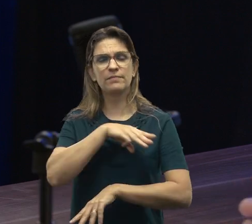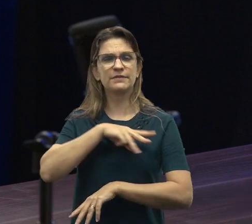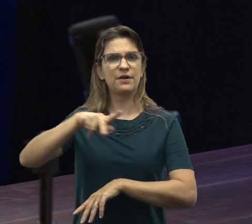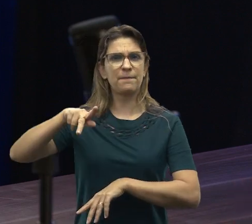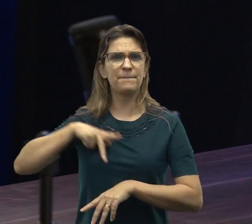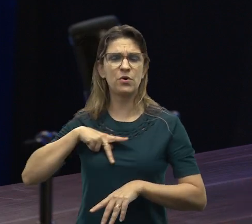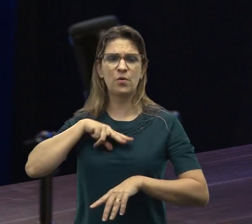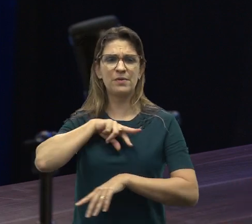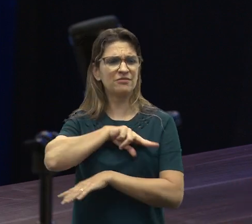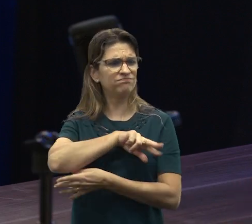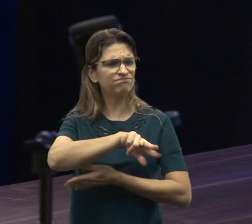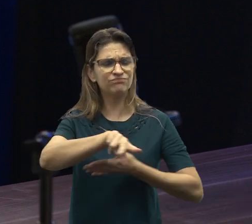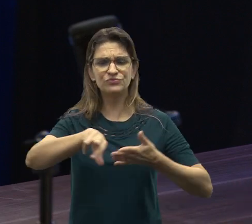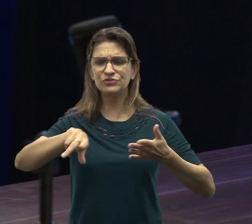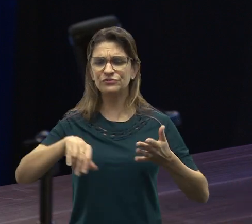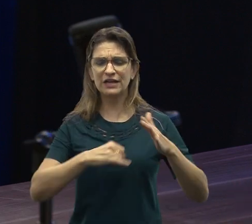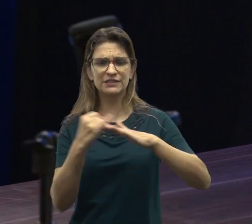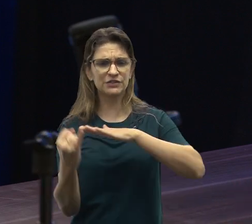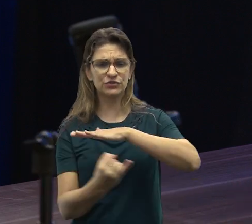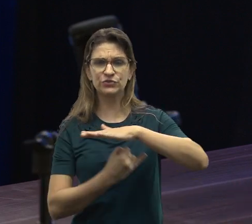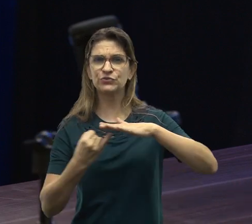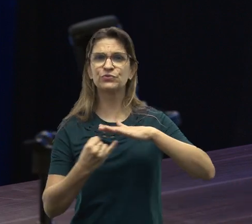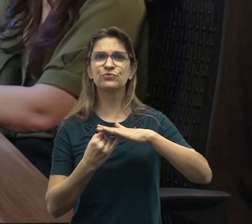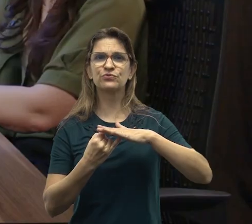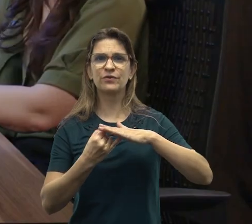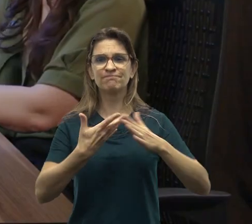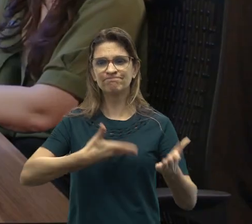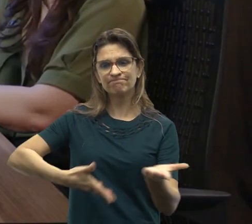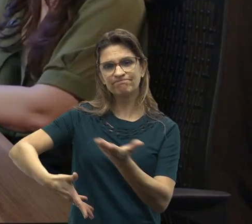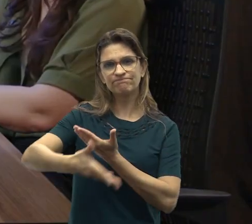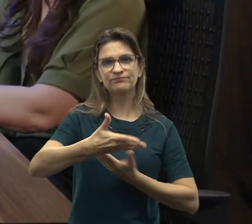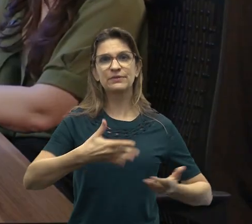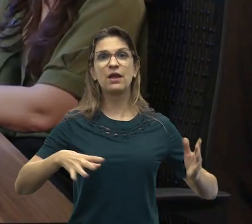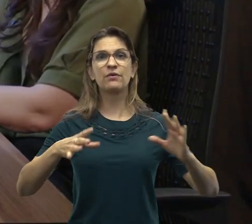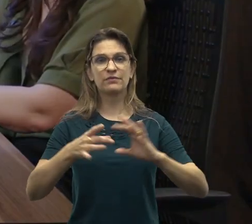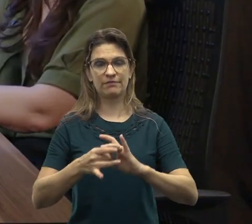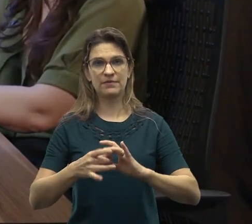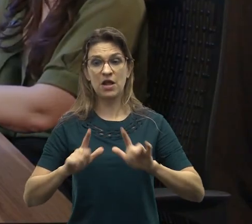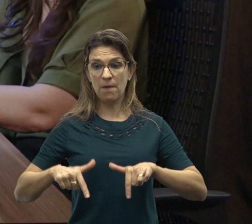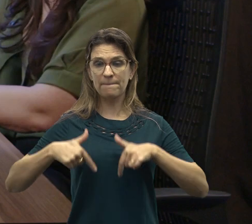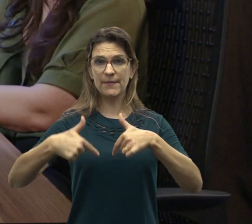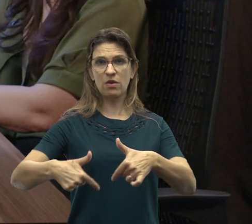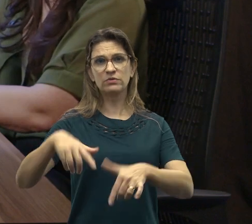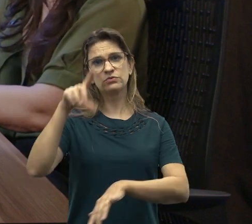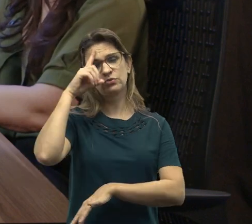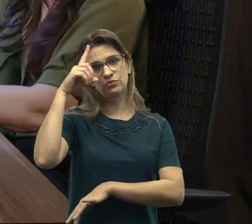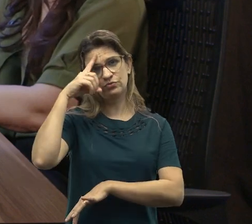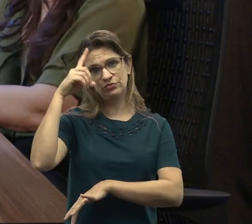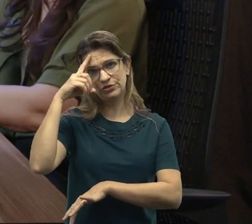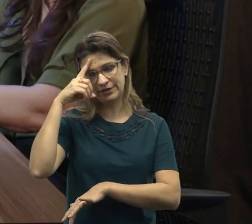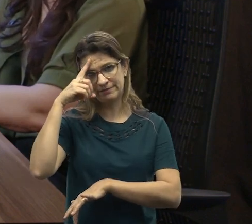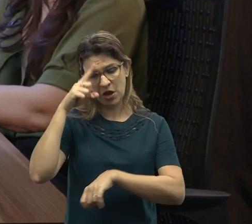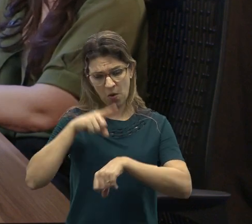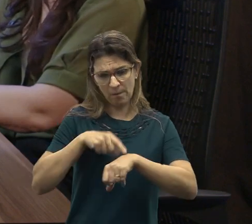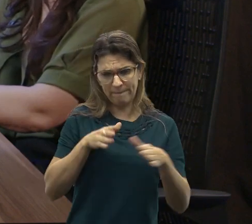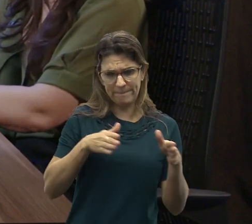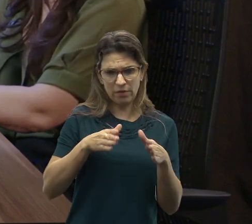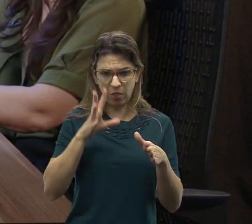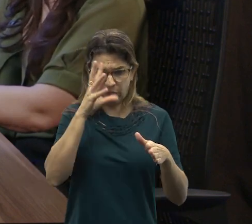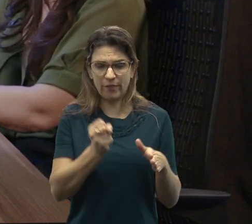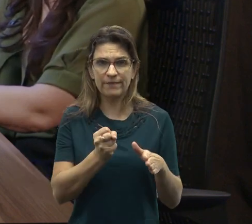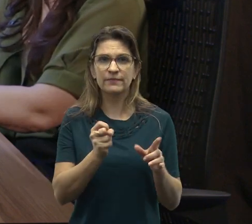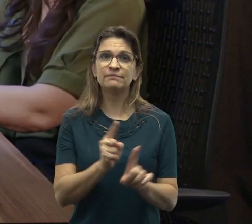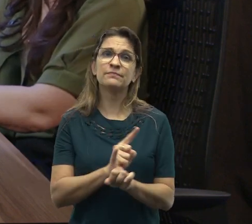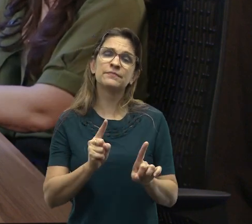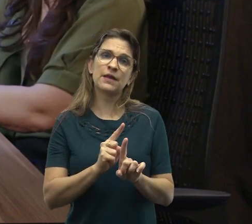tem que ser algo, uma luta diária, né, que não vai melhorar nesse curto prazo, mas precisa ter